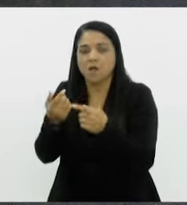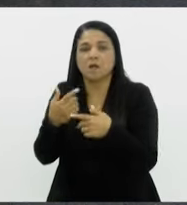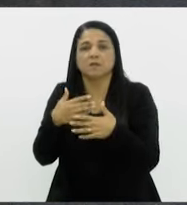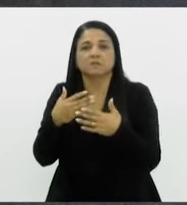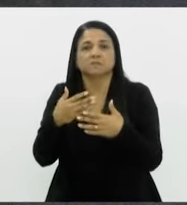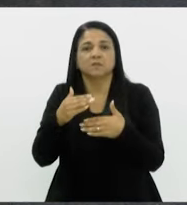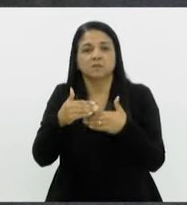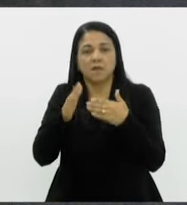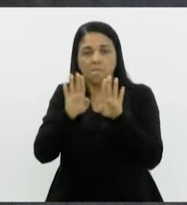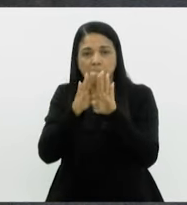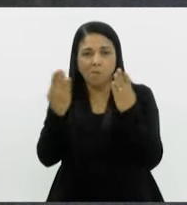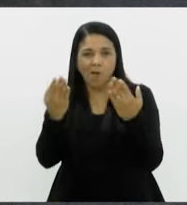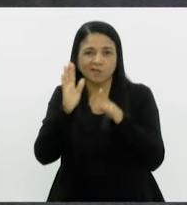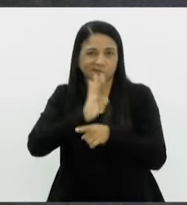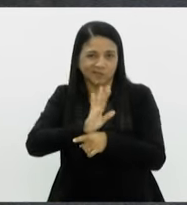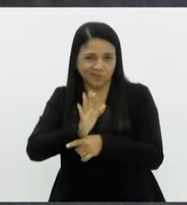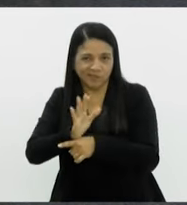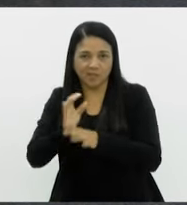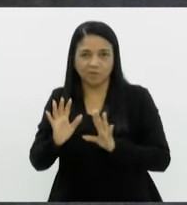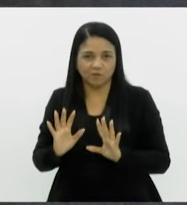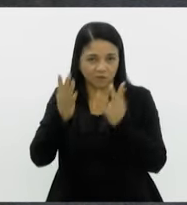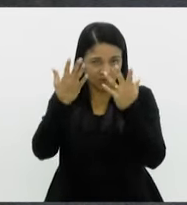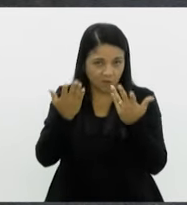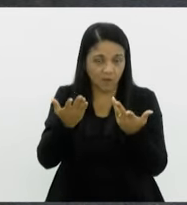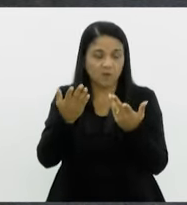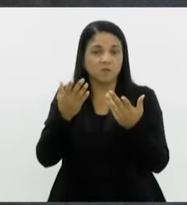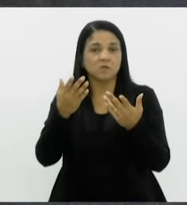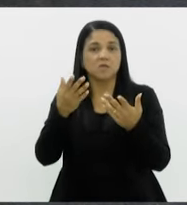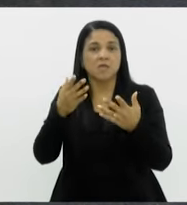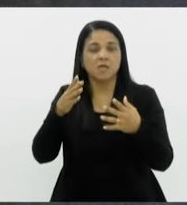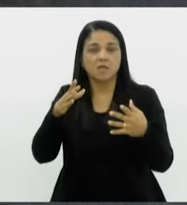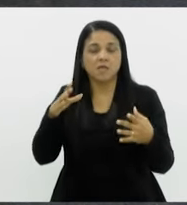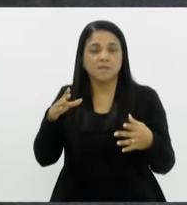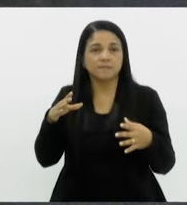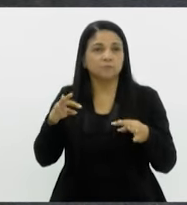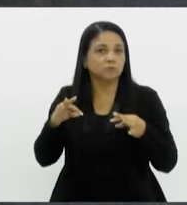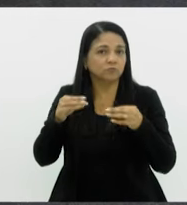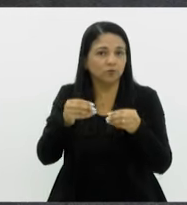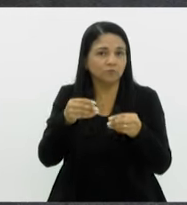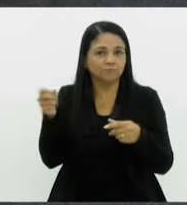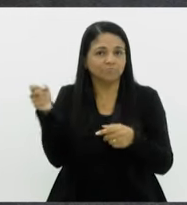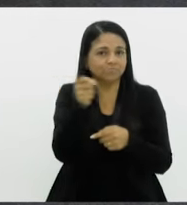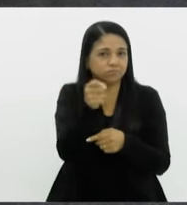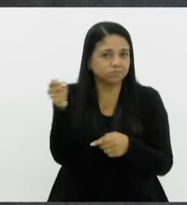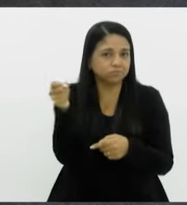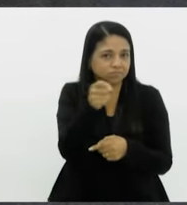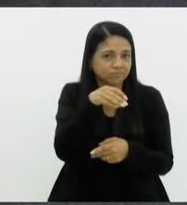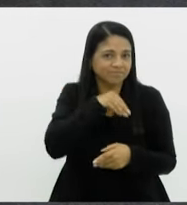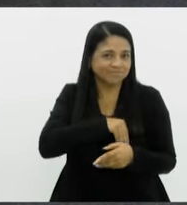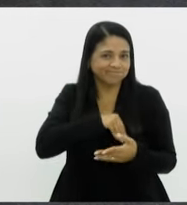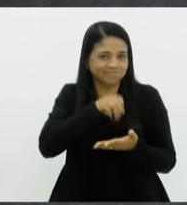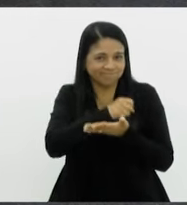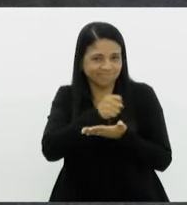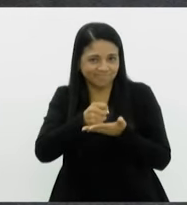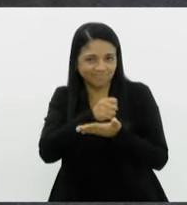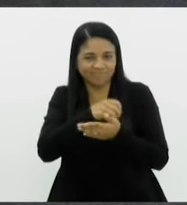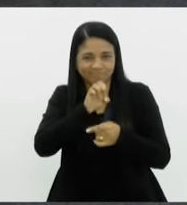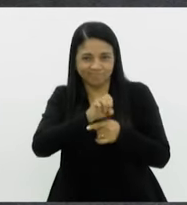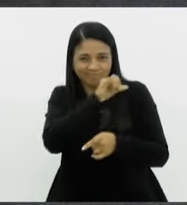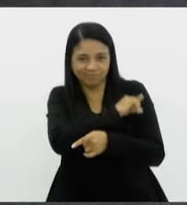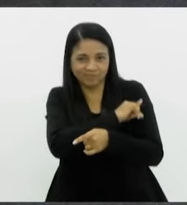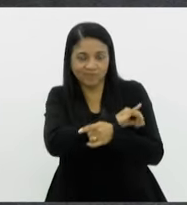cinemas. Enfim, a gente mobiliza toda uma carga de trabalho e renda no Rio de Janeiro com